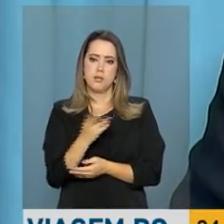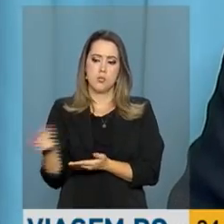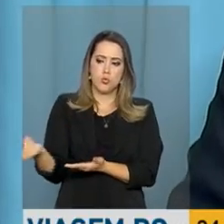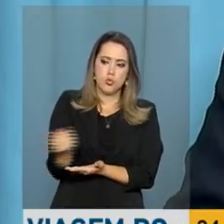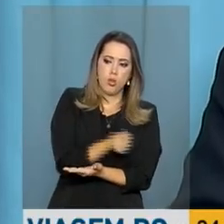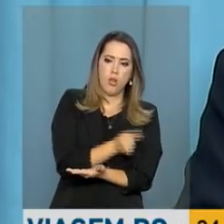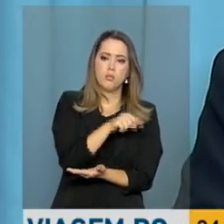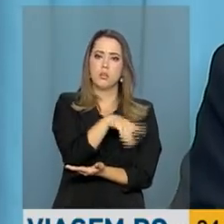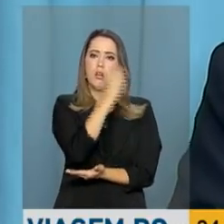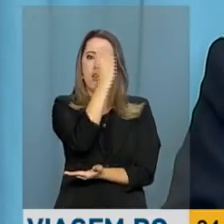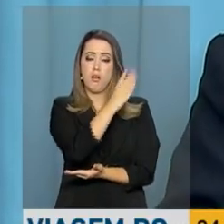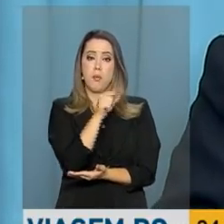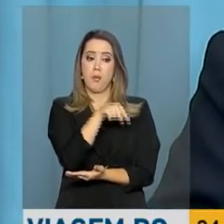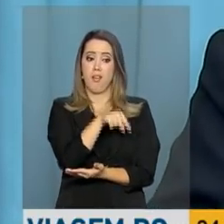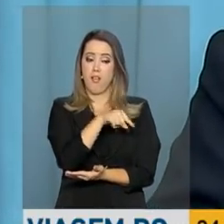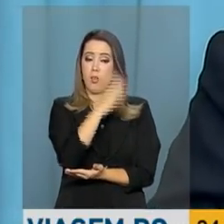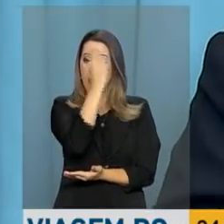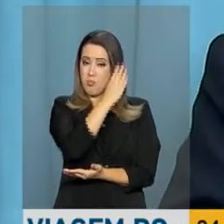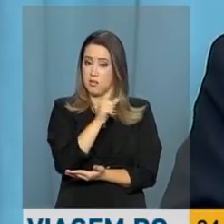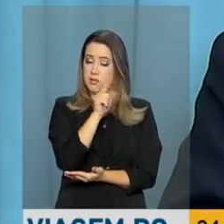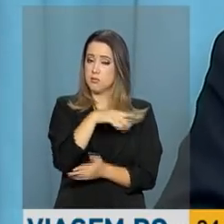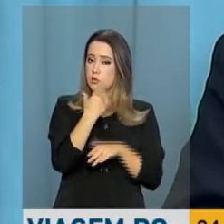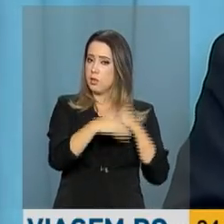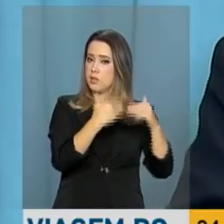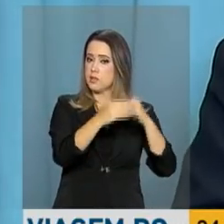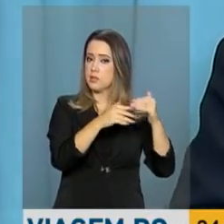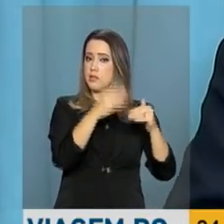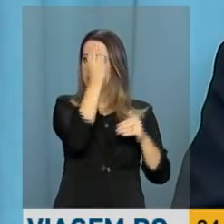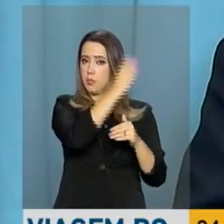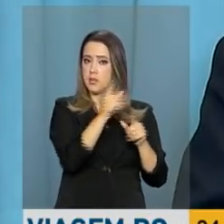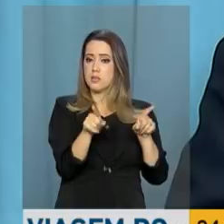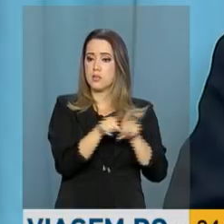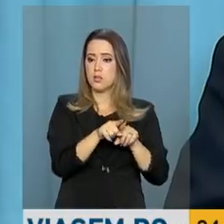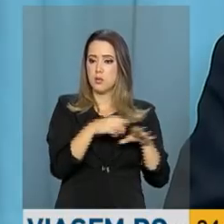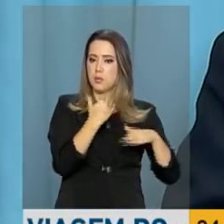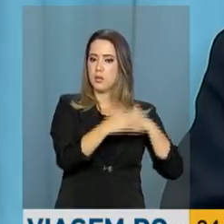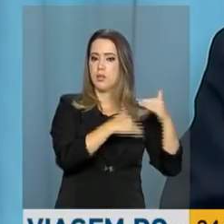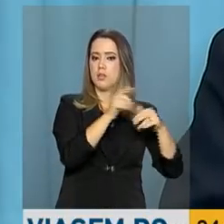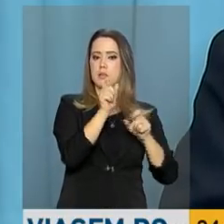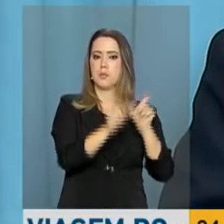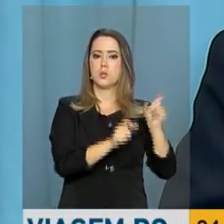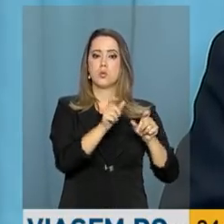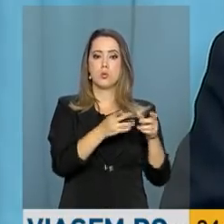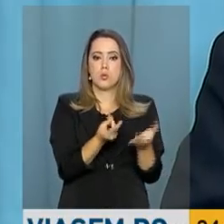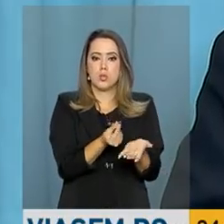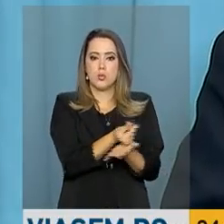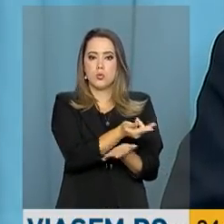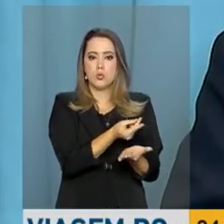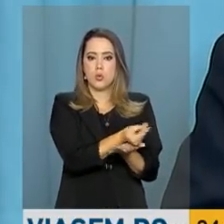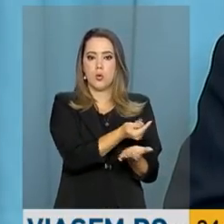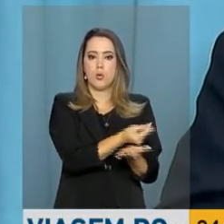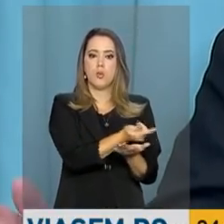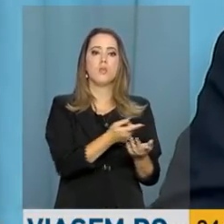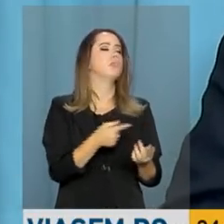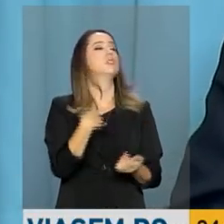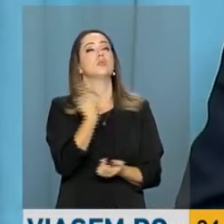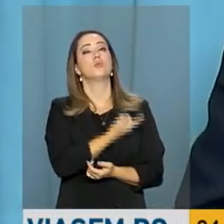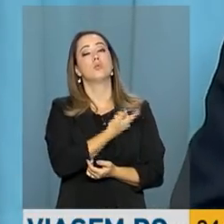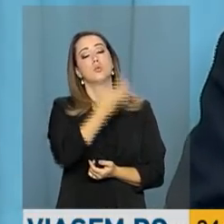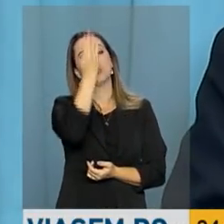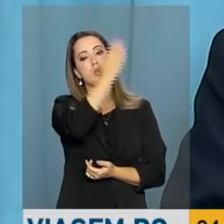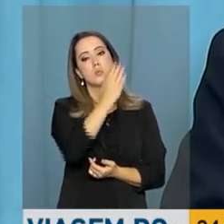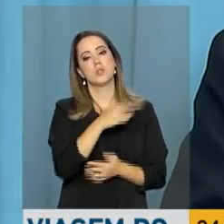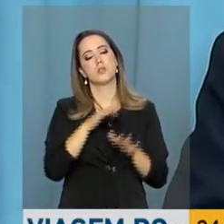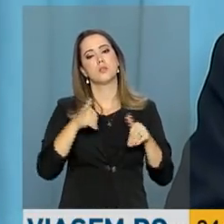país, porque investir lá significa crescer o país e crescer aquele que aplica no nosso país. Mais uma